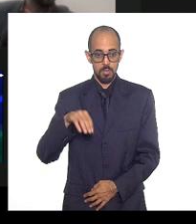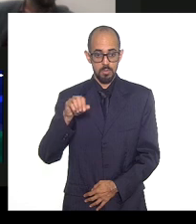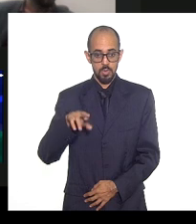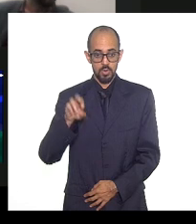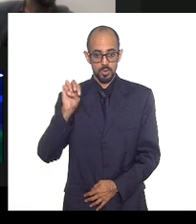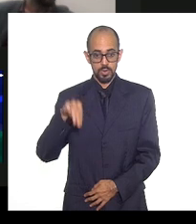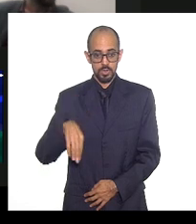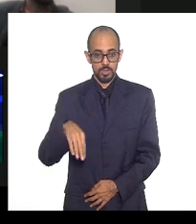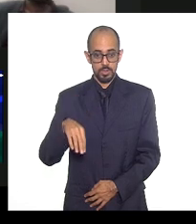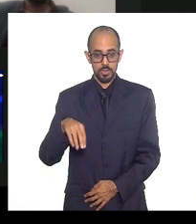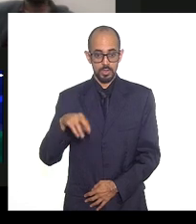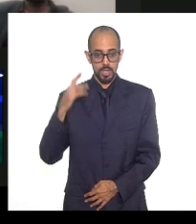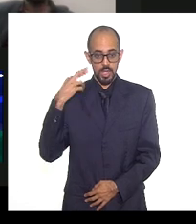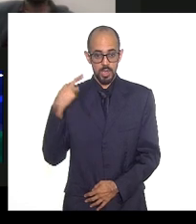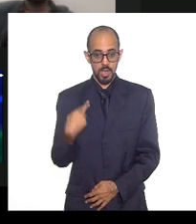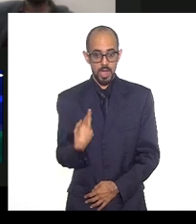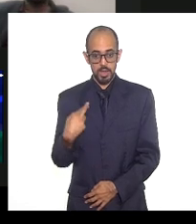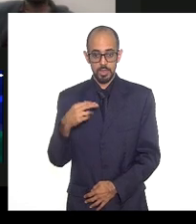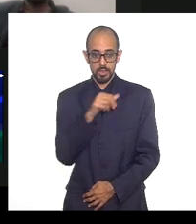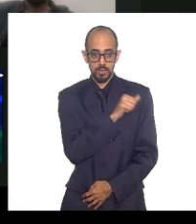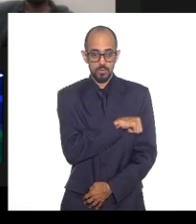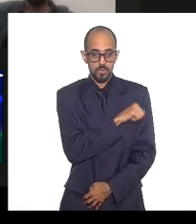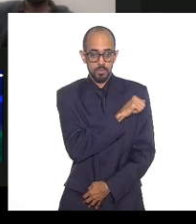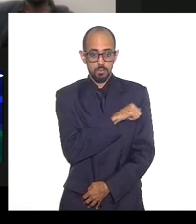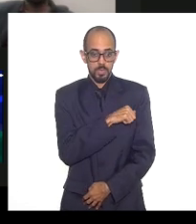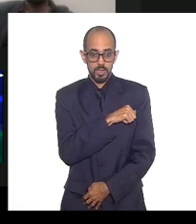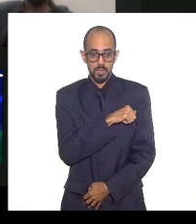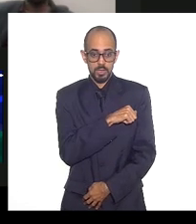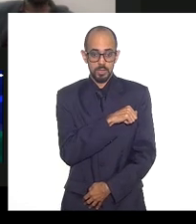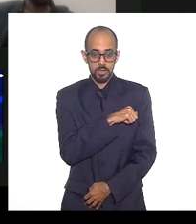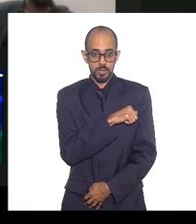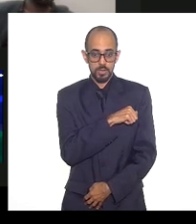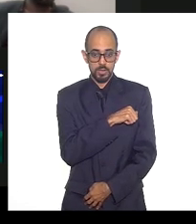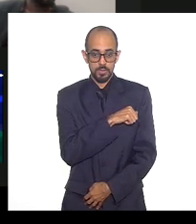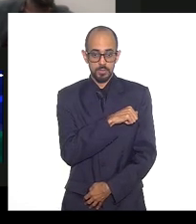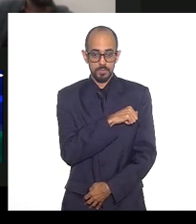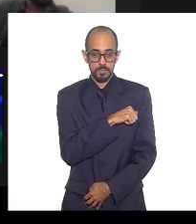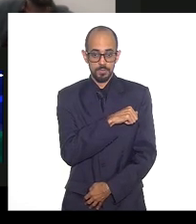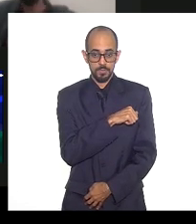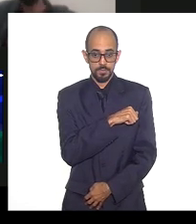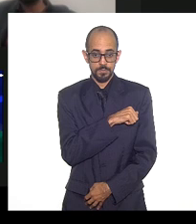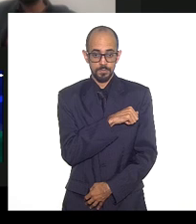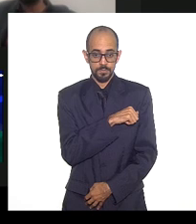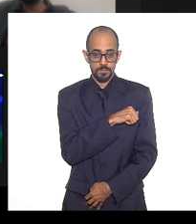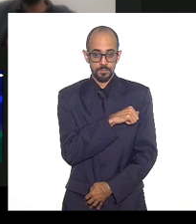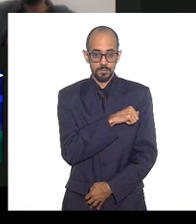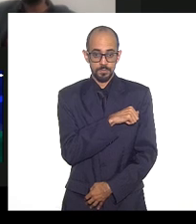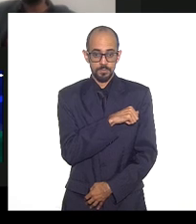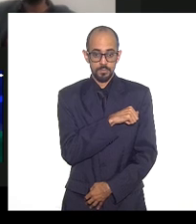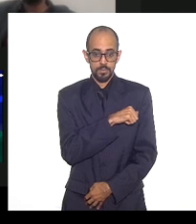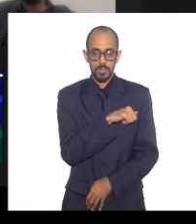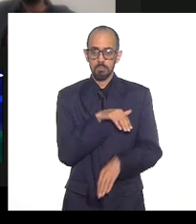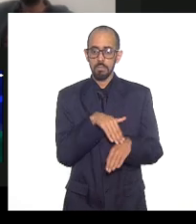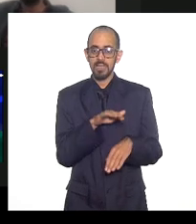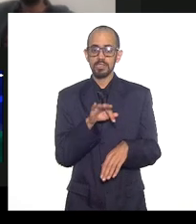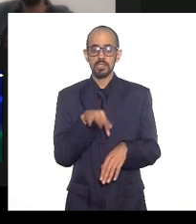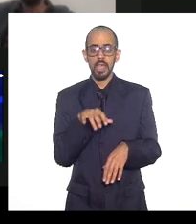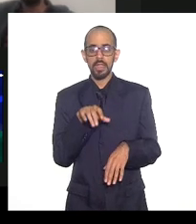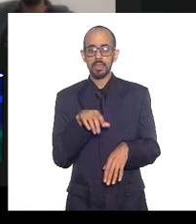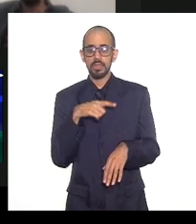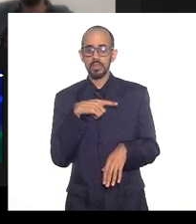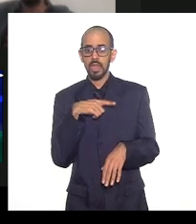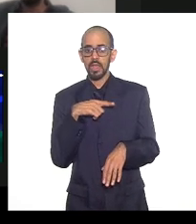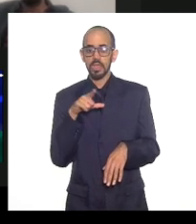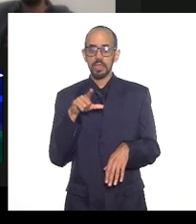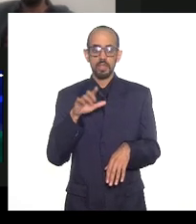Renata, enfermeira. O fato é que eu vou insistir. Enfermeira, mais algum outro